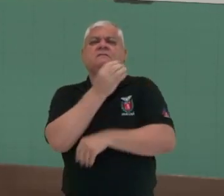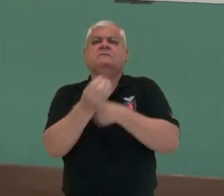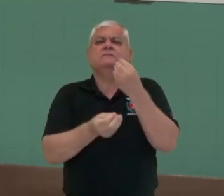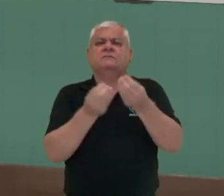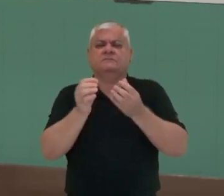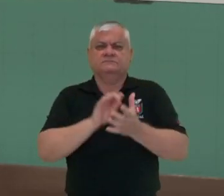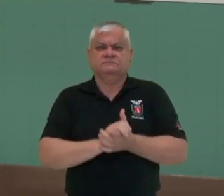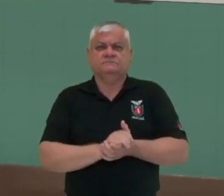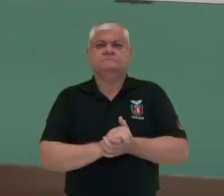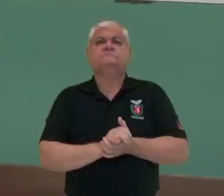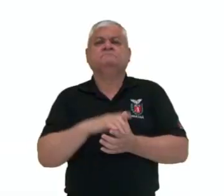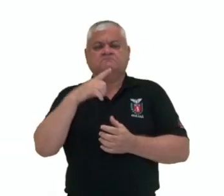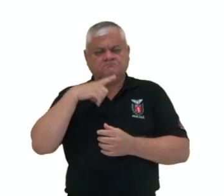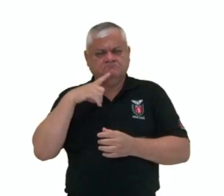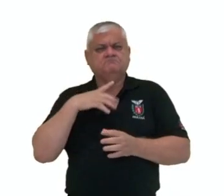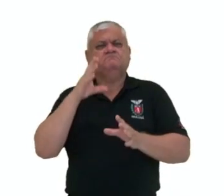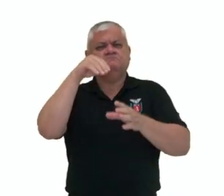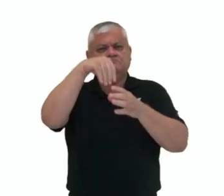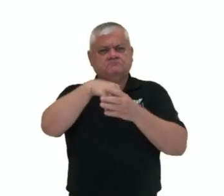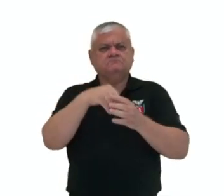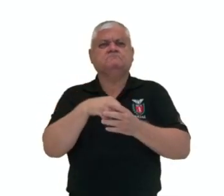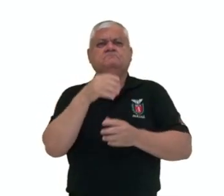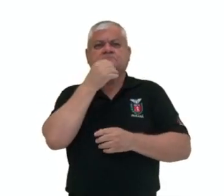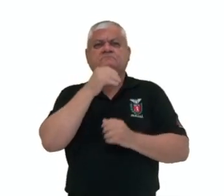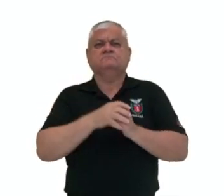lutas estão presentes nas artes